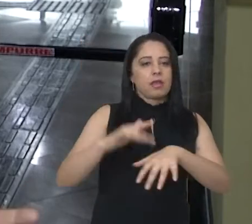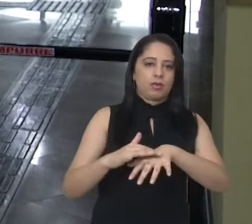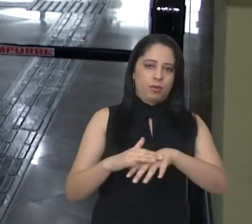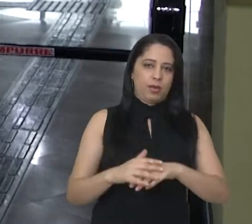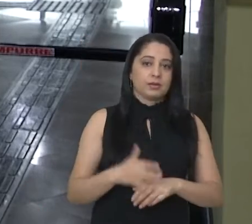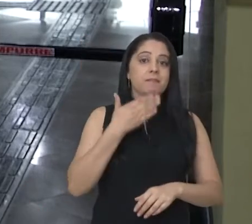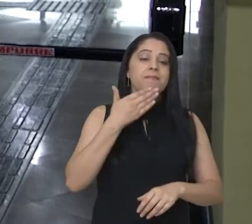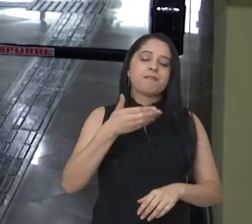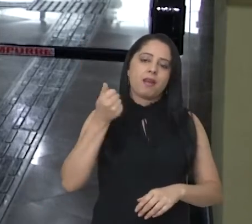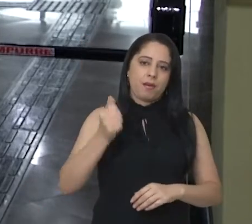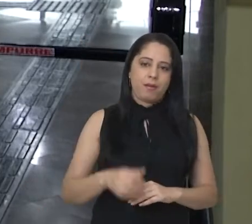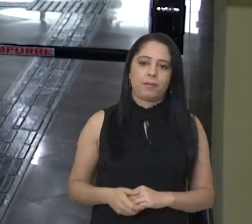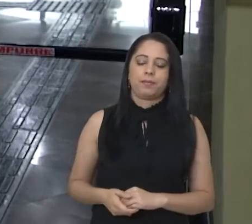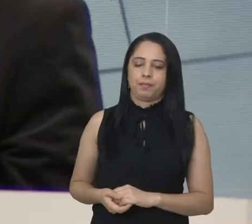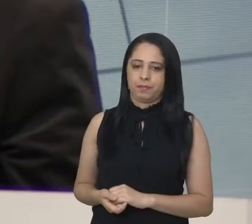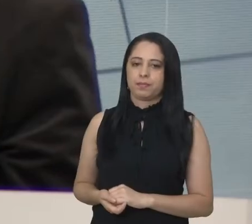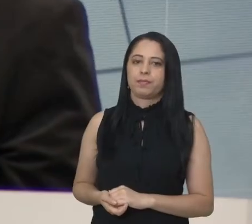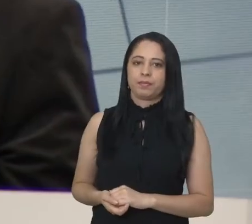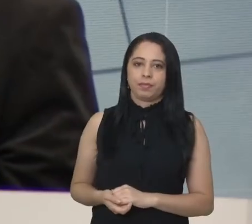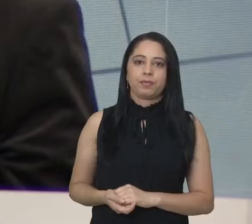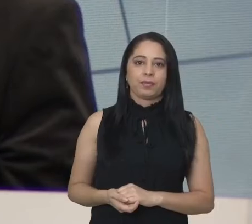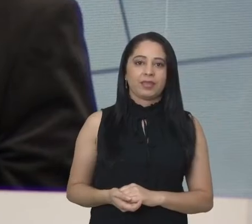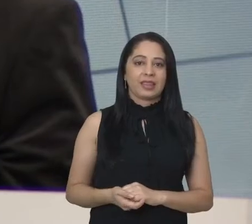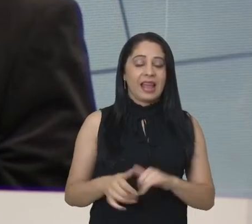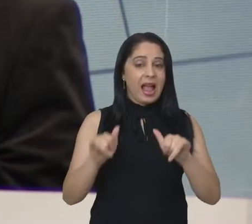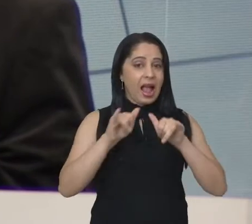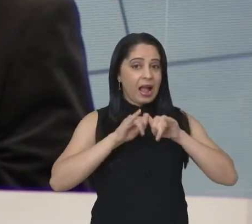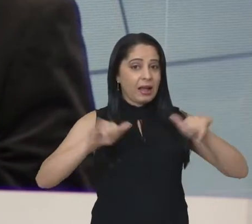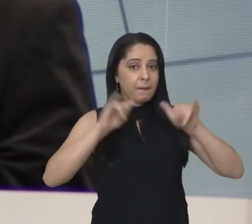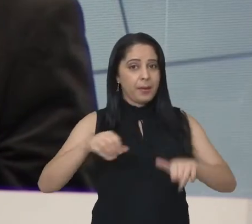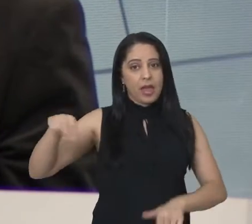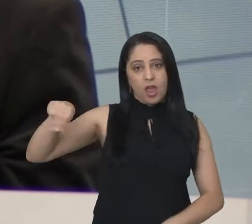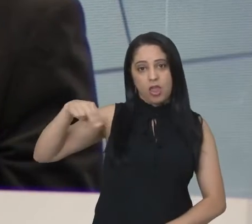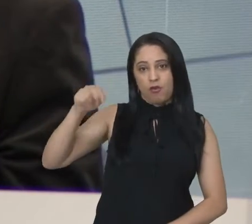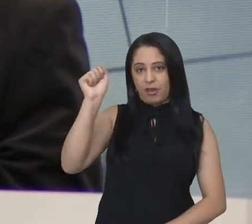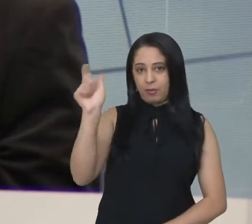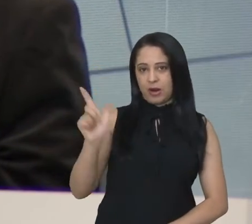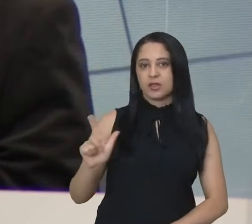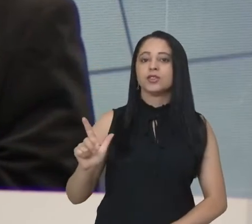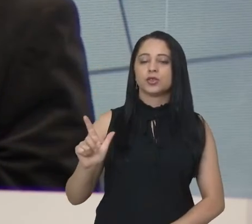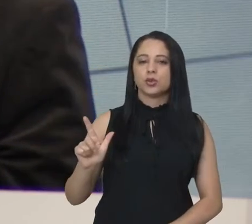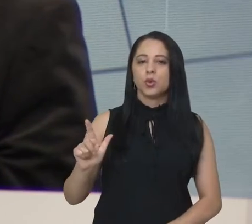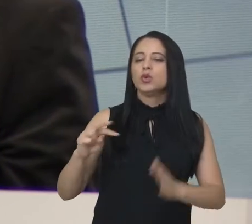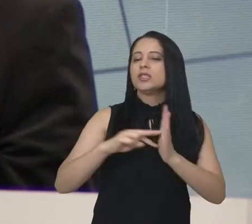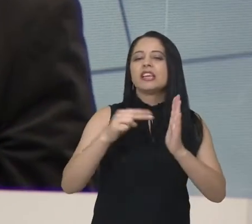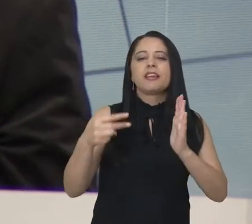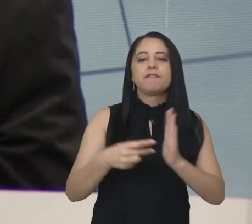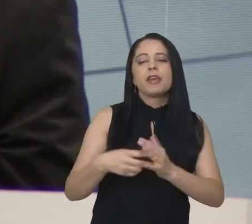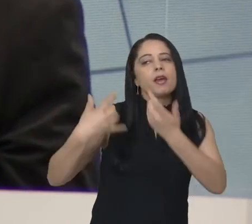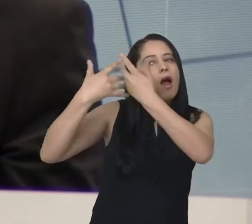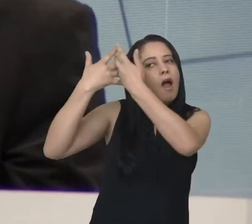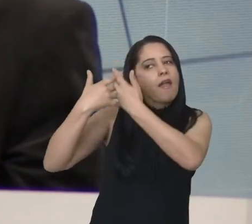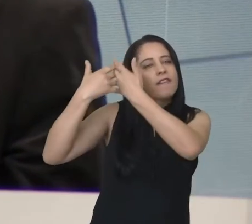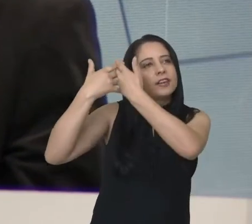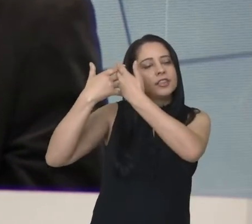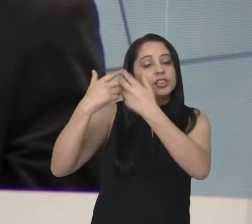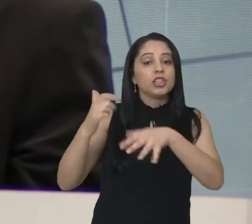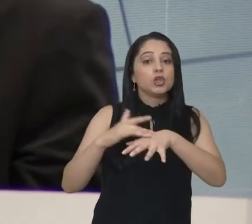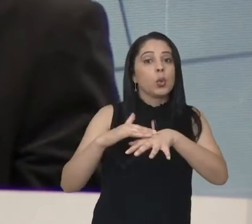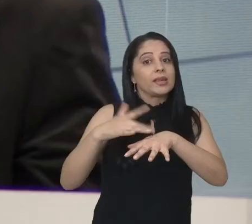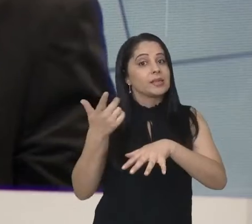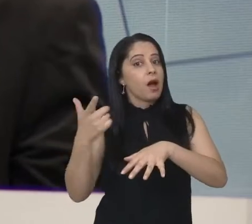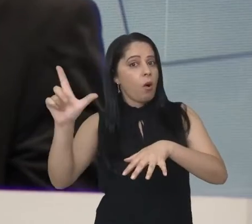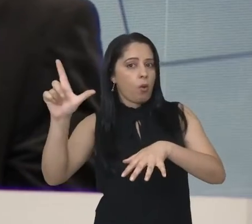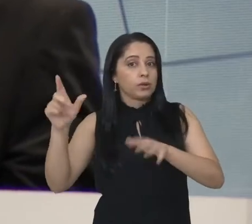e principalmente para o município. Ainda segundo o parlamentar, a campanha Novembro Azul também serve de reflexão